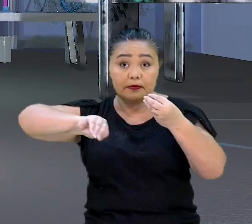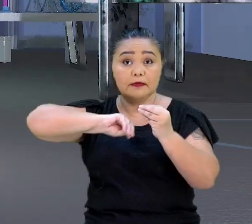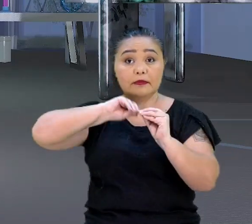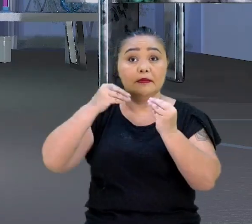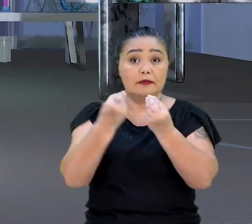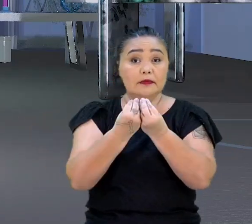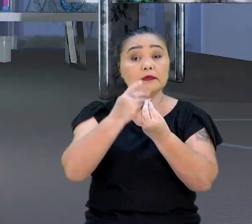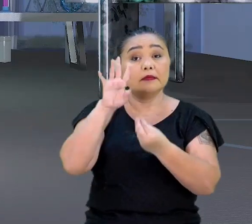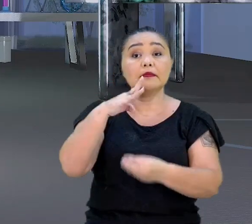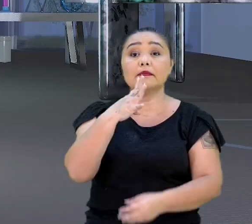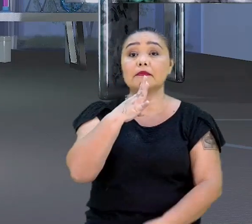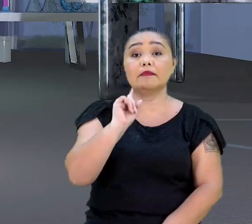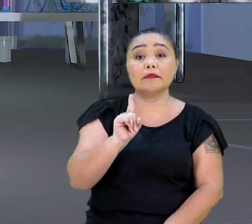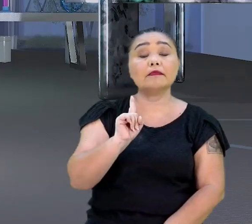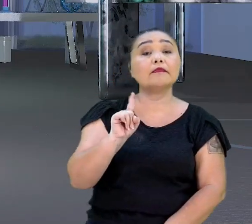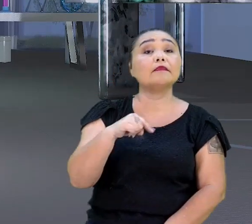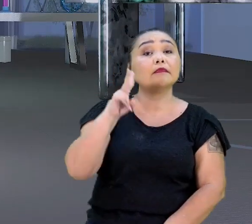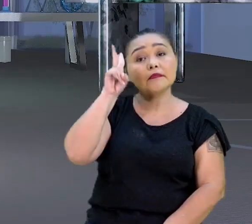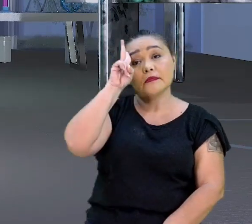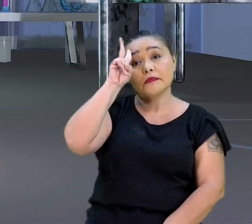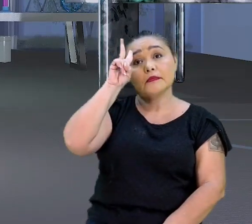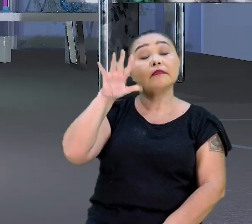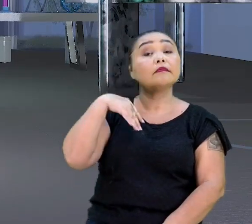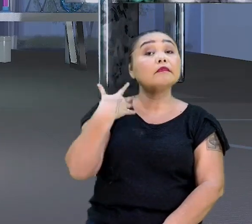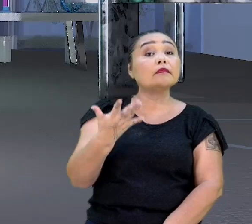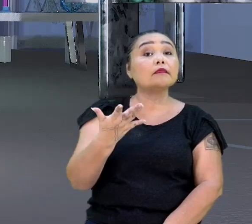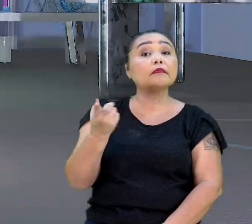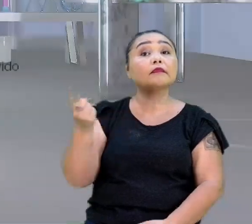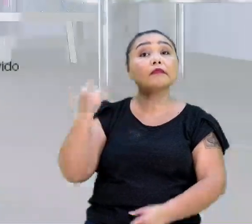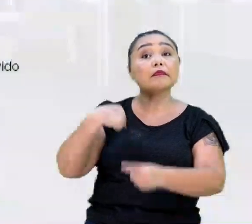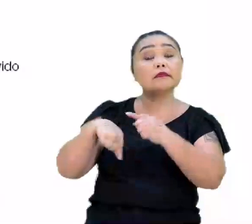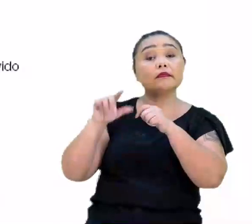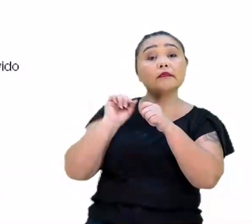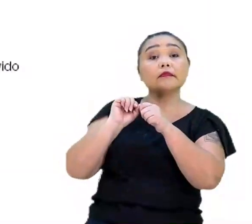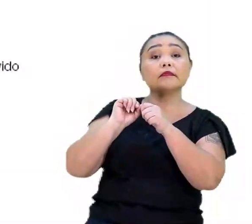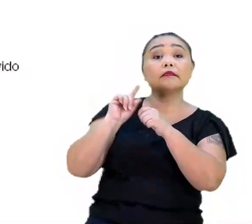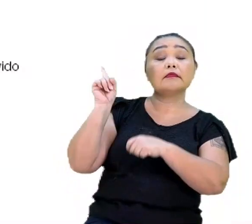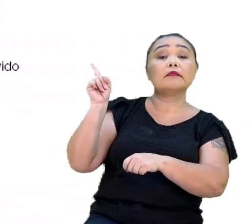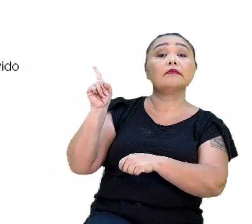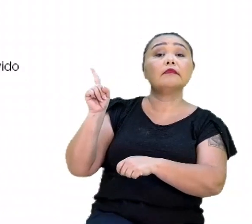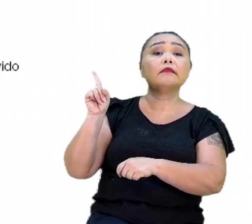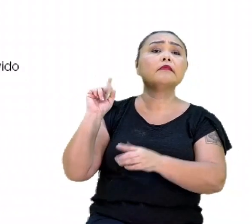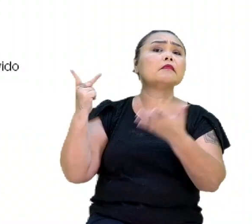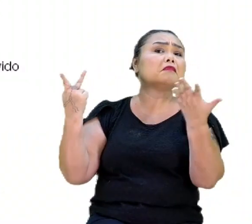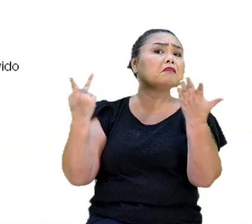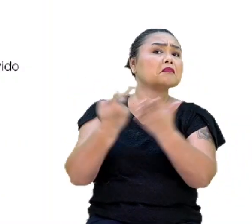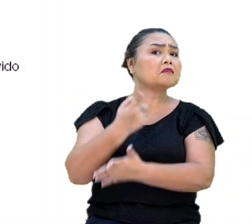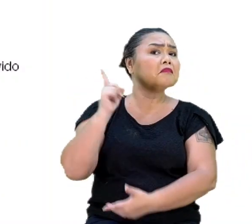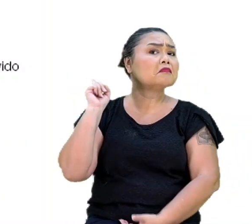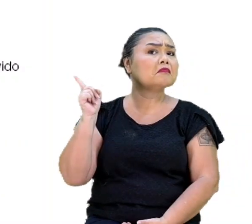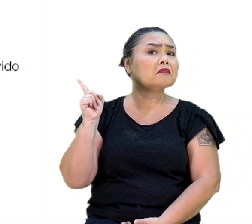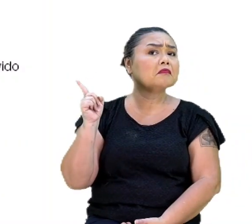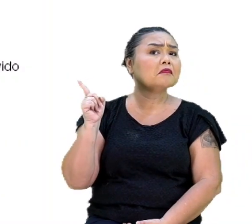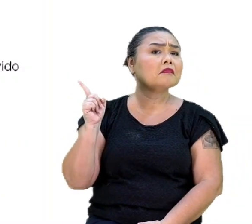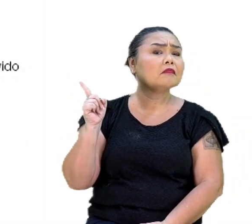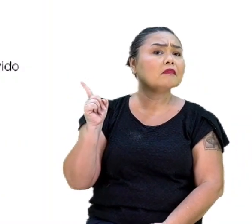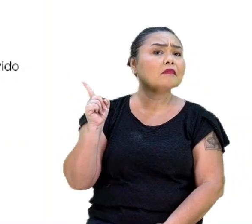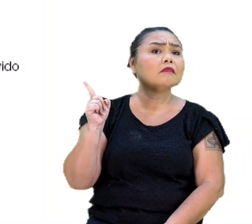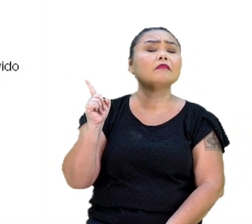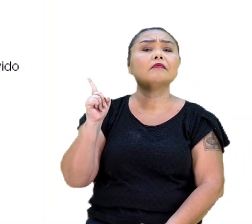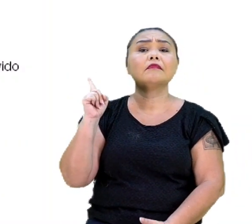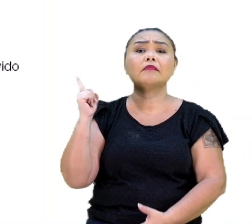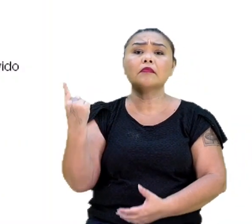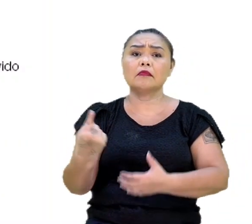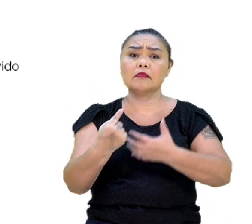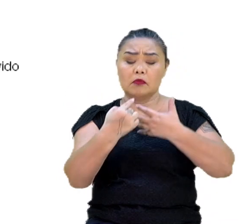nós vamos conhecer já já, vamos relembrar já já. Mas voltando lá para o nosso esquema, o que acontece aqui? De um